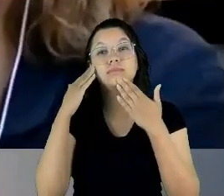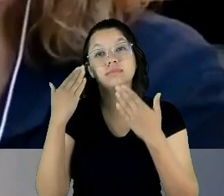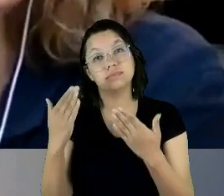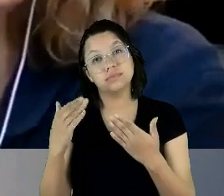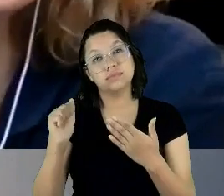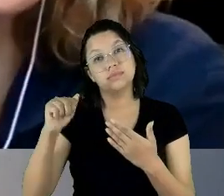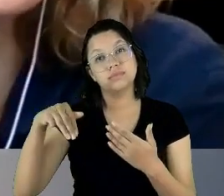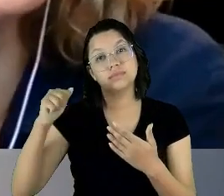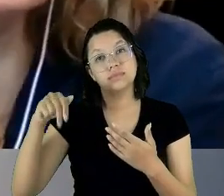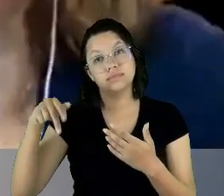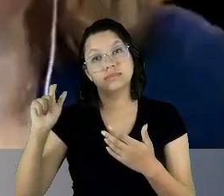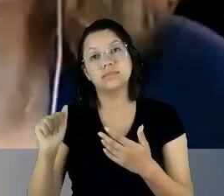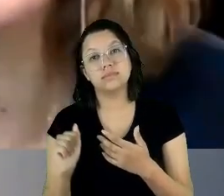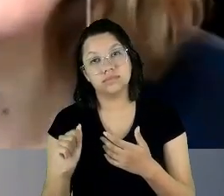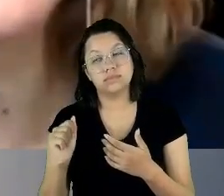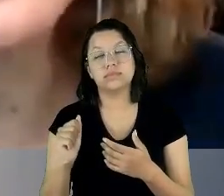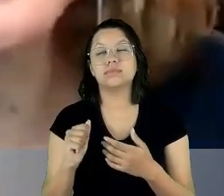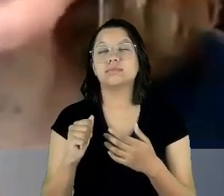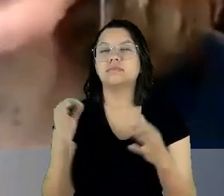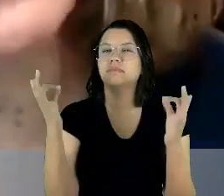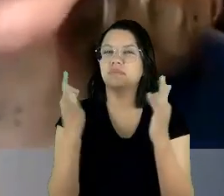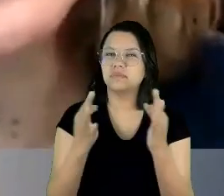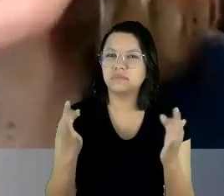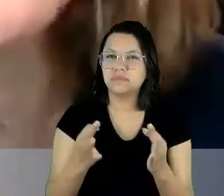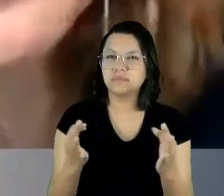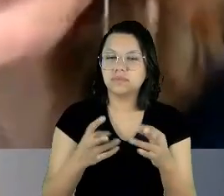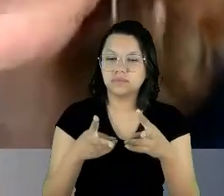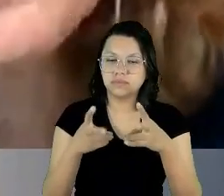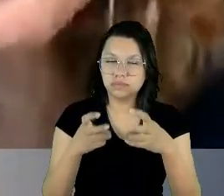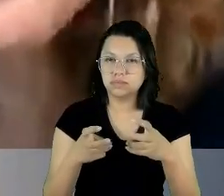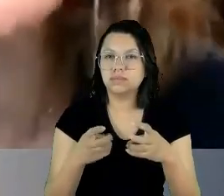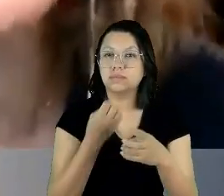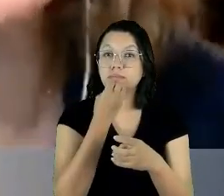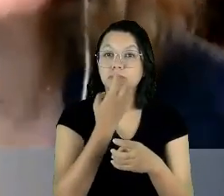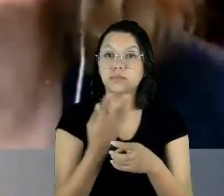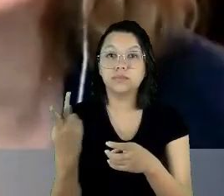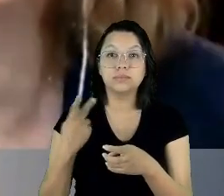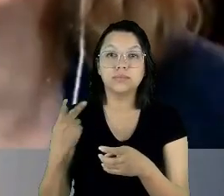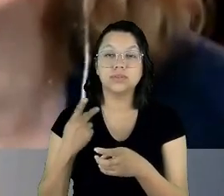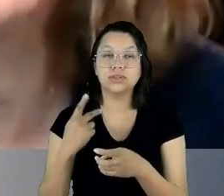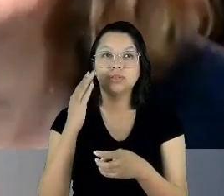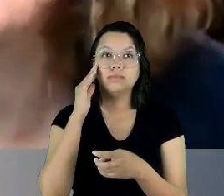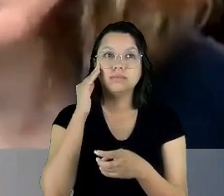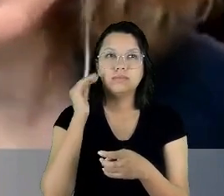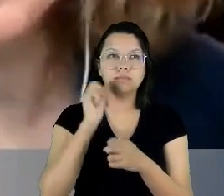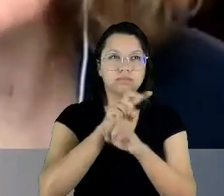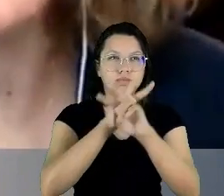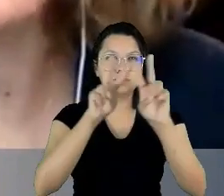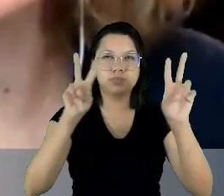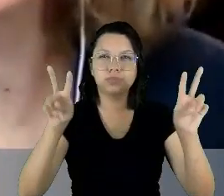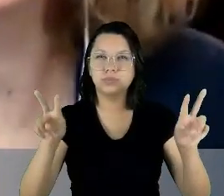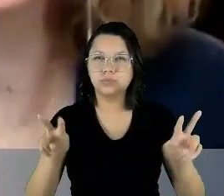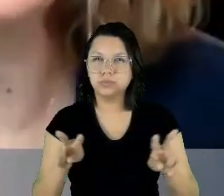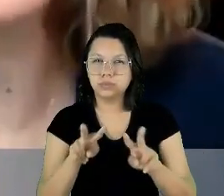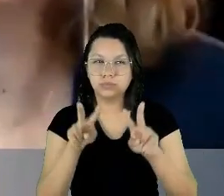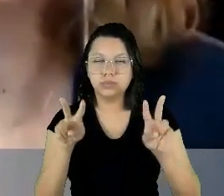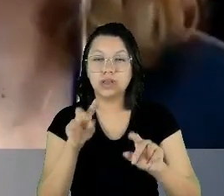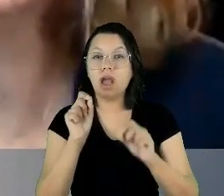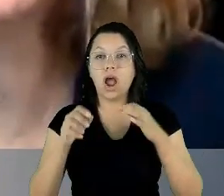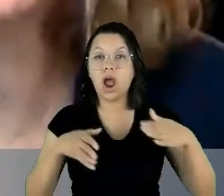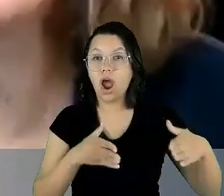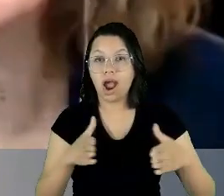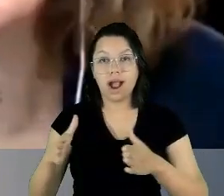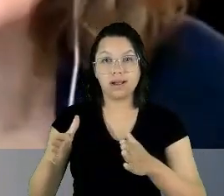Obrigada, Amanda. Excelentes considerações. Bom para a gente ter um panorama de qual